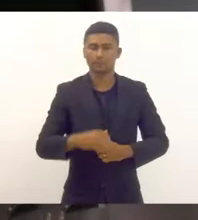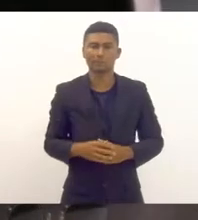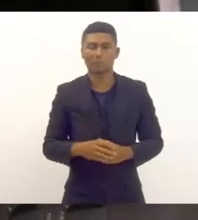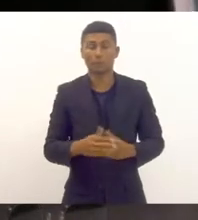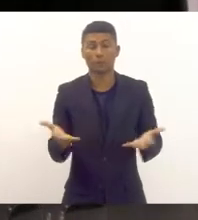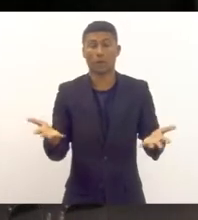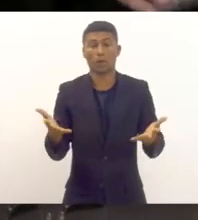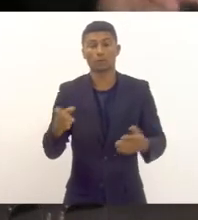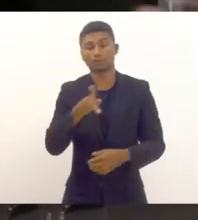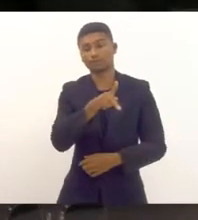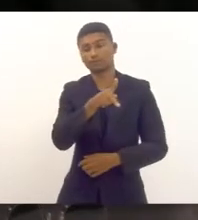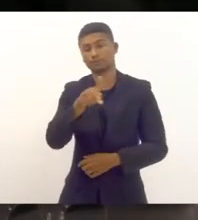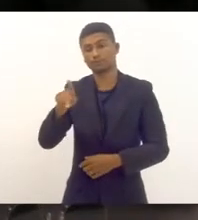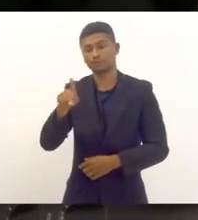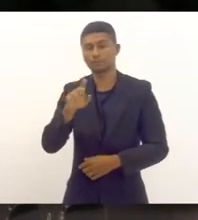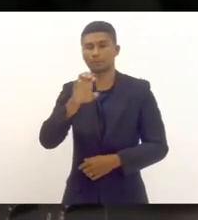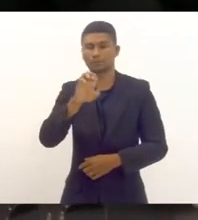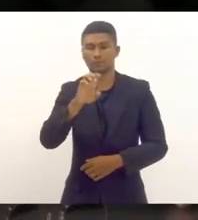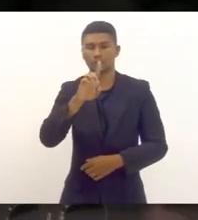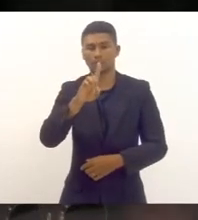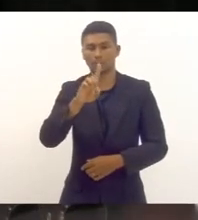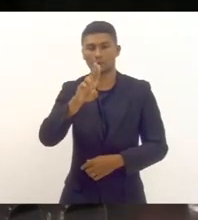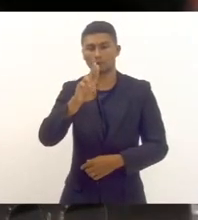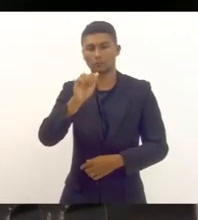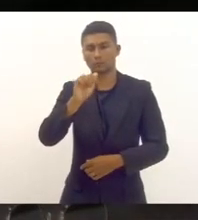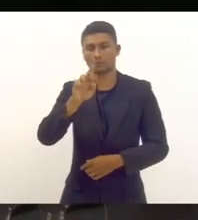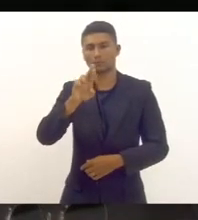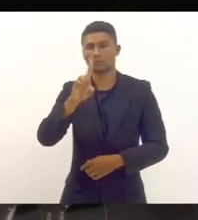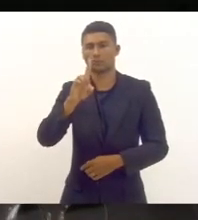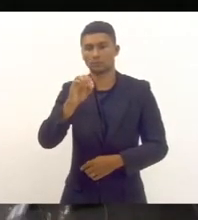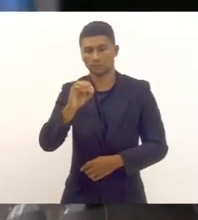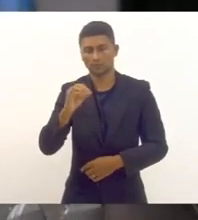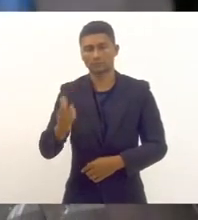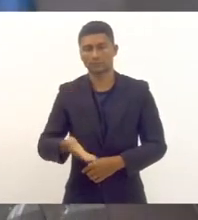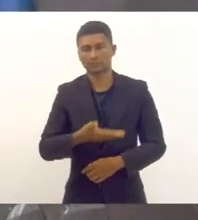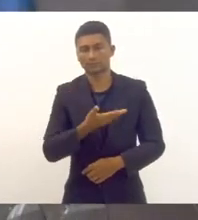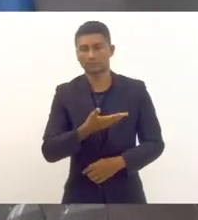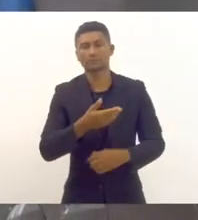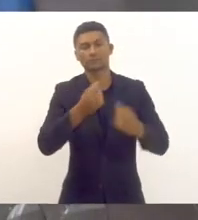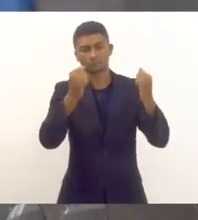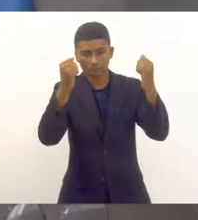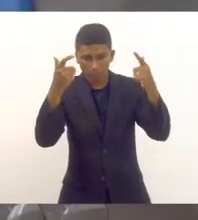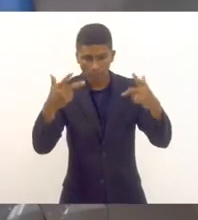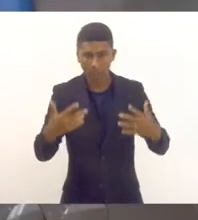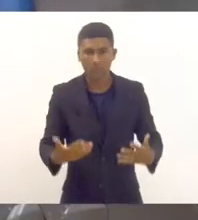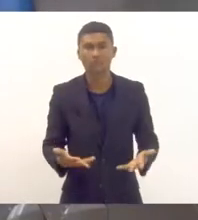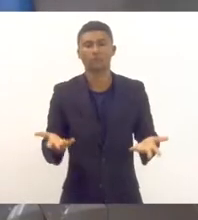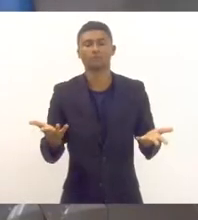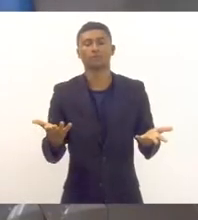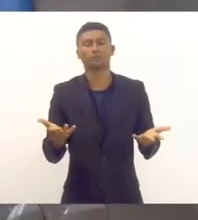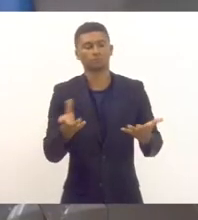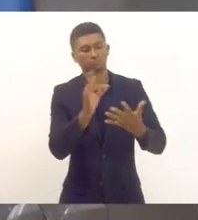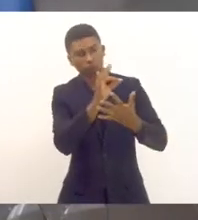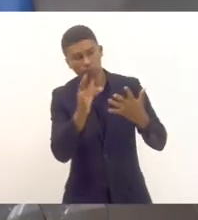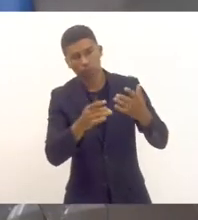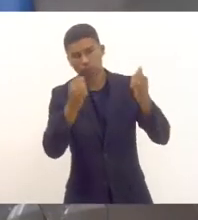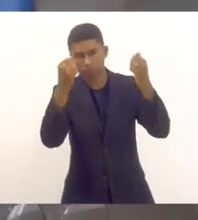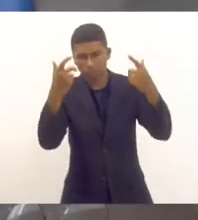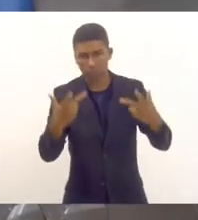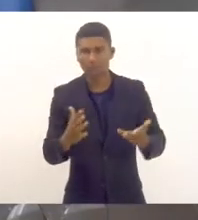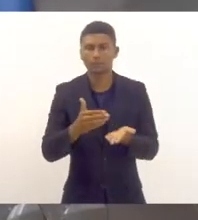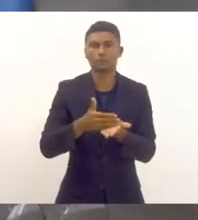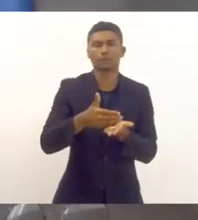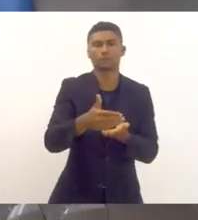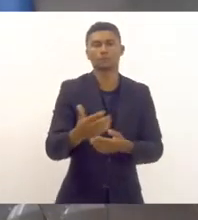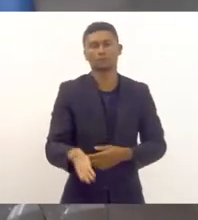Nosso presidente, Eduardo Rebuzzi, estará falando aqui, colocando a sua explanação, estará iniciando